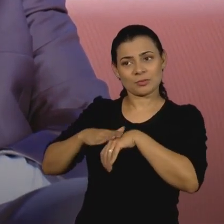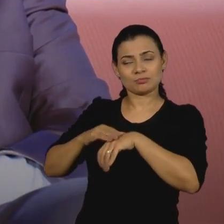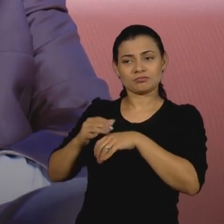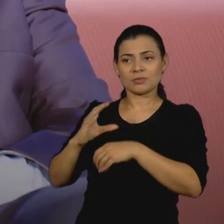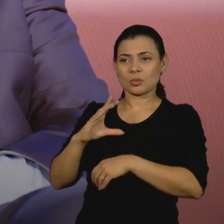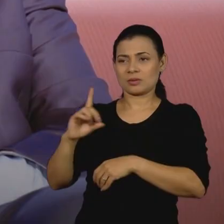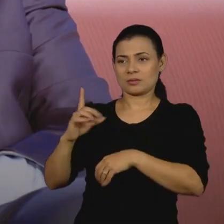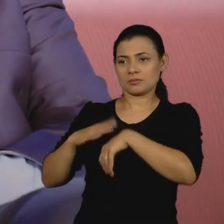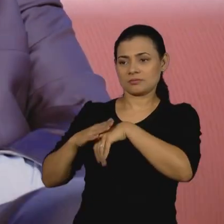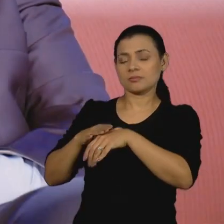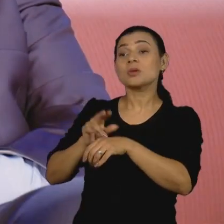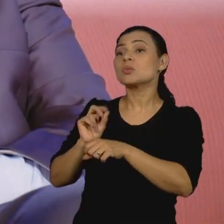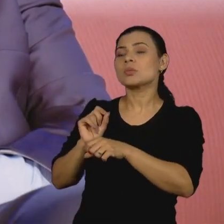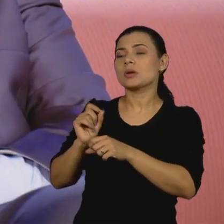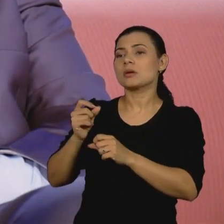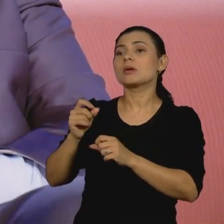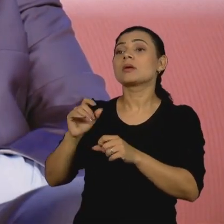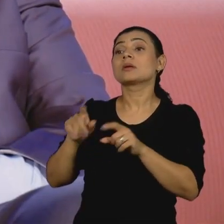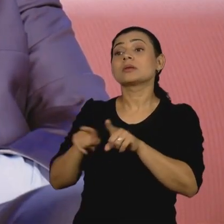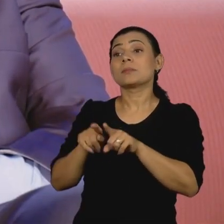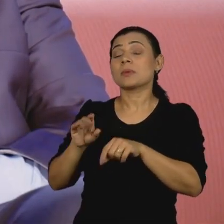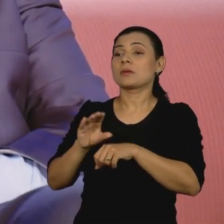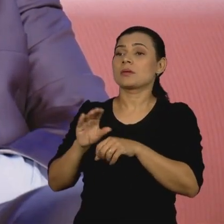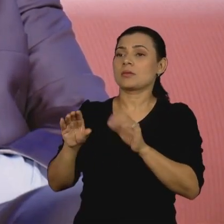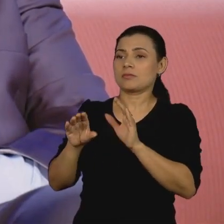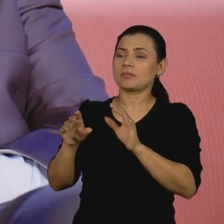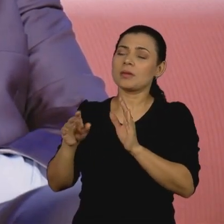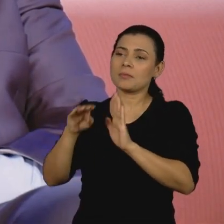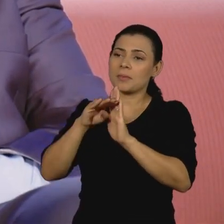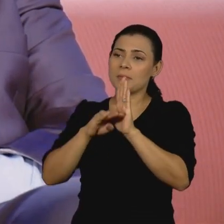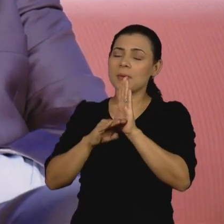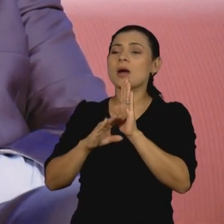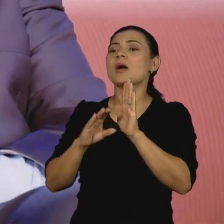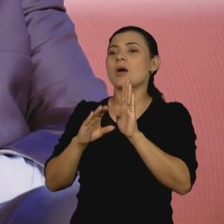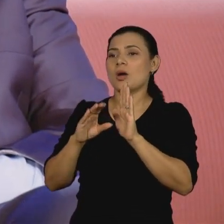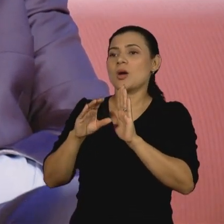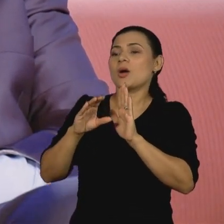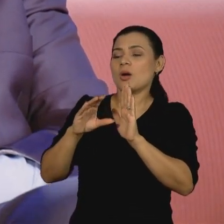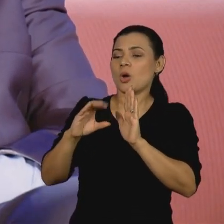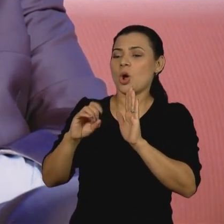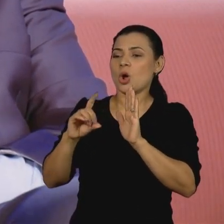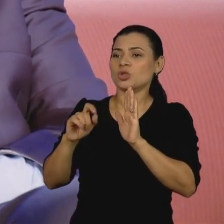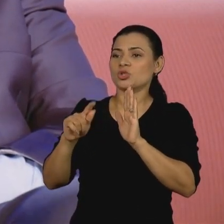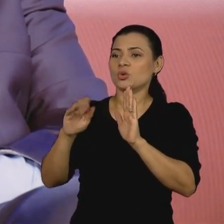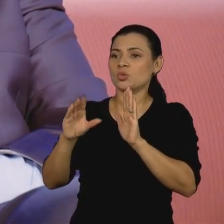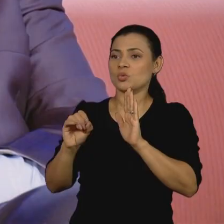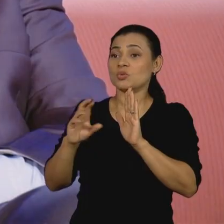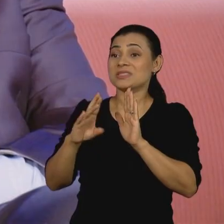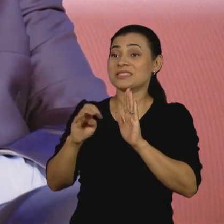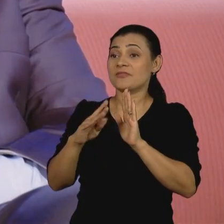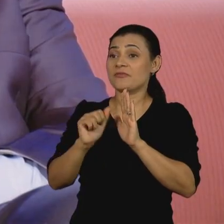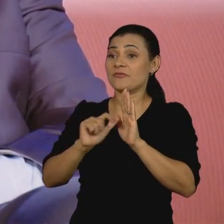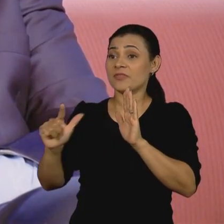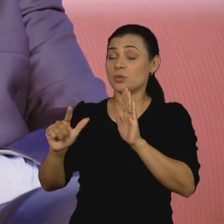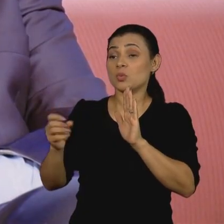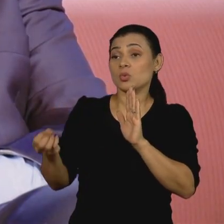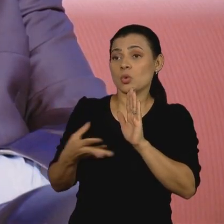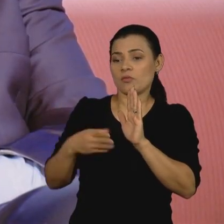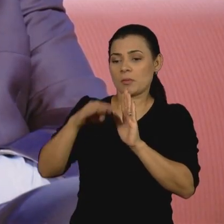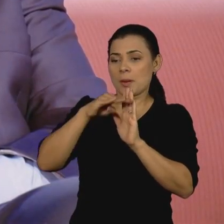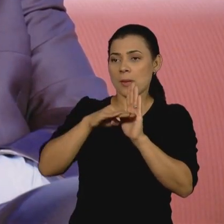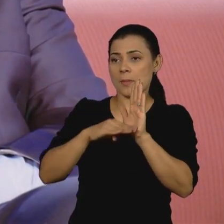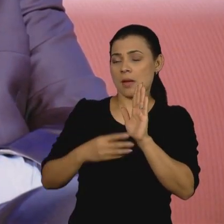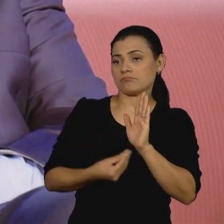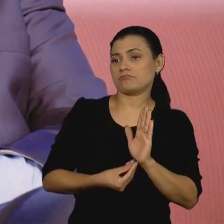elaborou a revisão do Código Civil brasileiro, um anteprojeto que está sendo apresentado ao